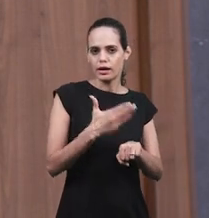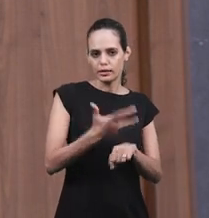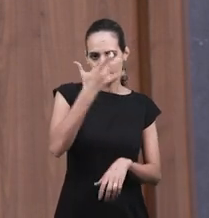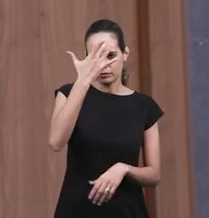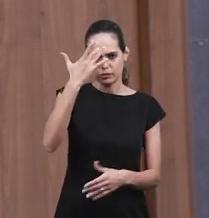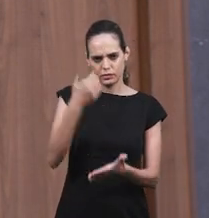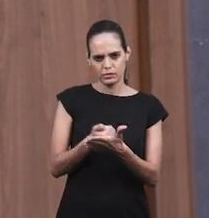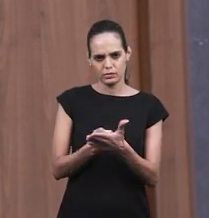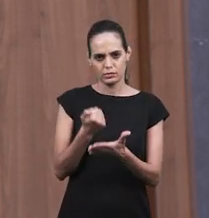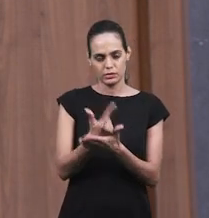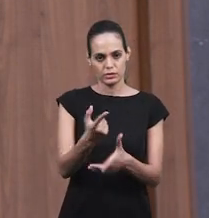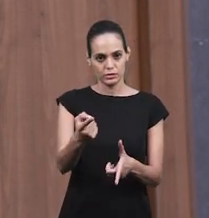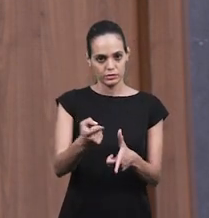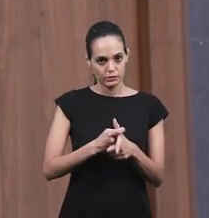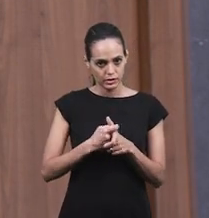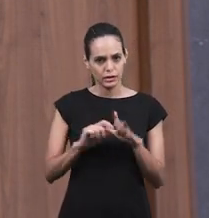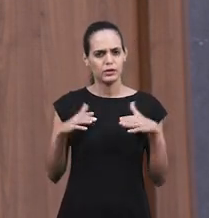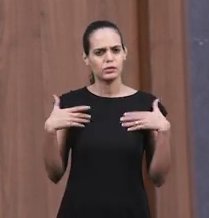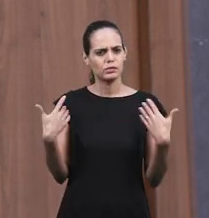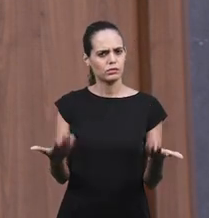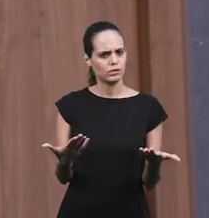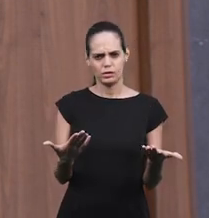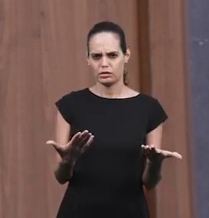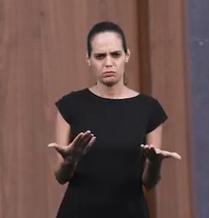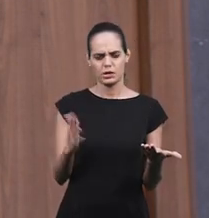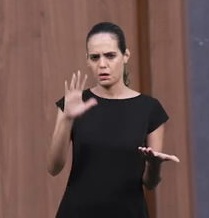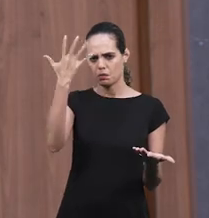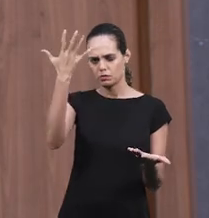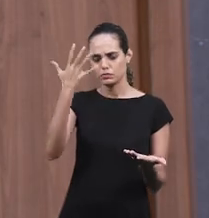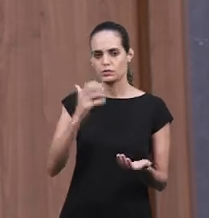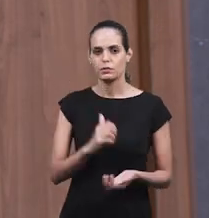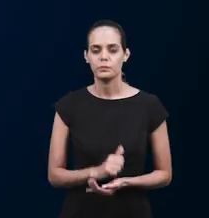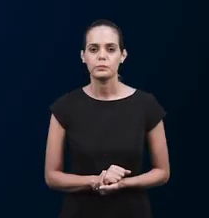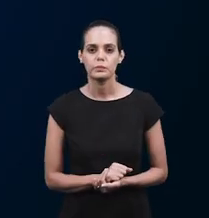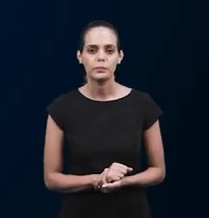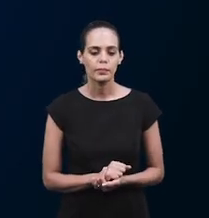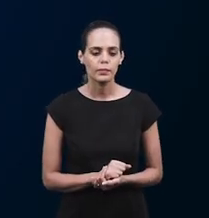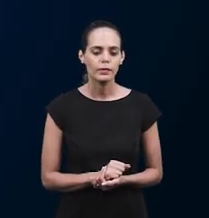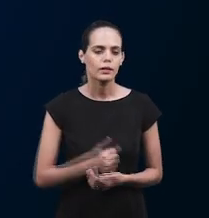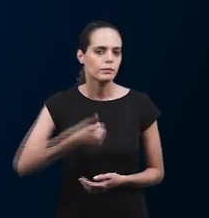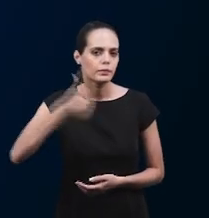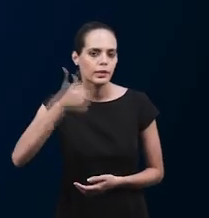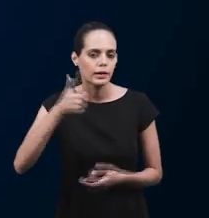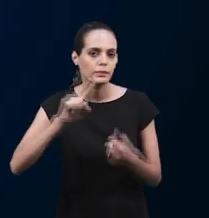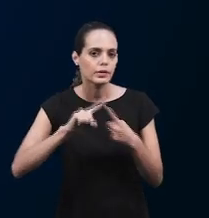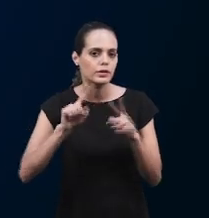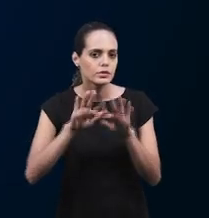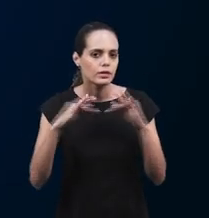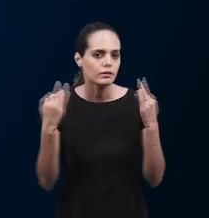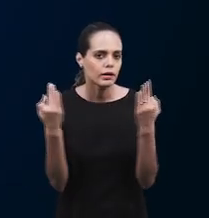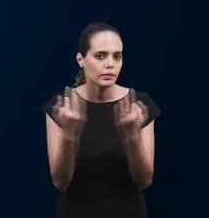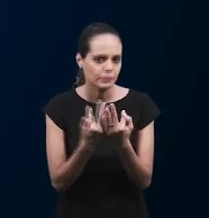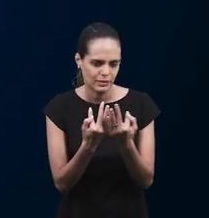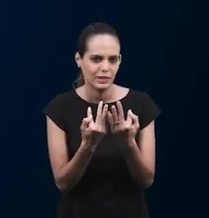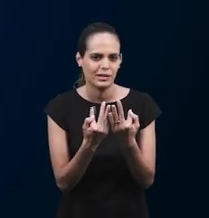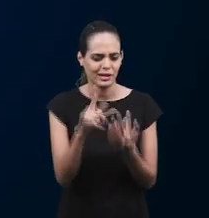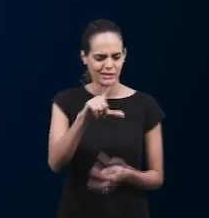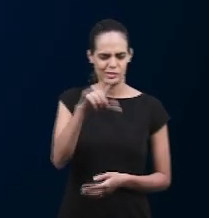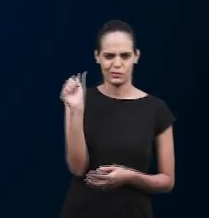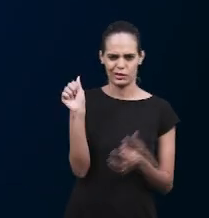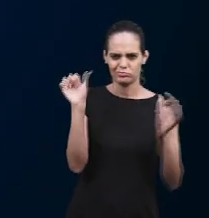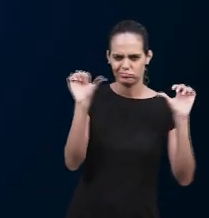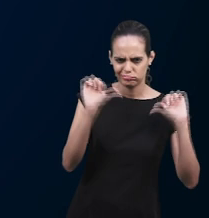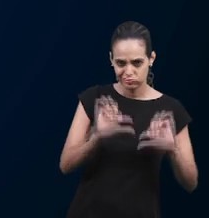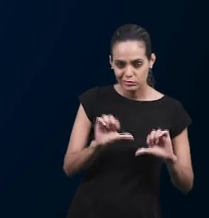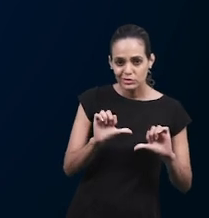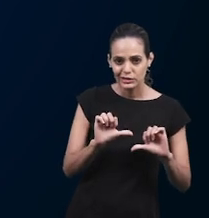incompassivo e em que isso refletiu. Fala para nós. Primeiramente, referente à família, Pela má decisão que